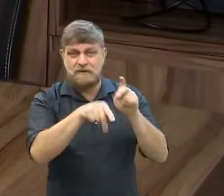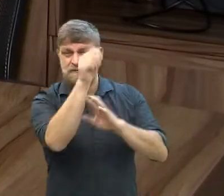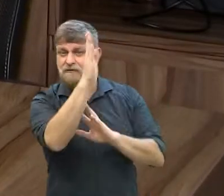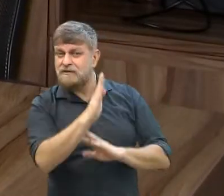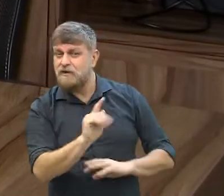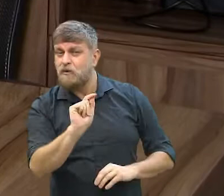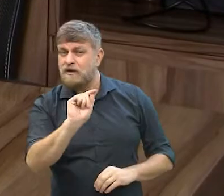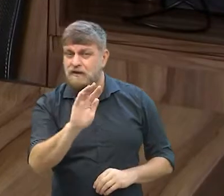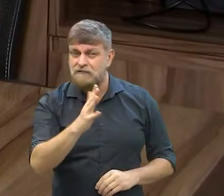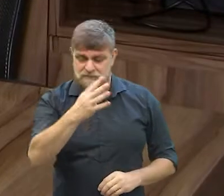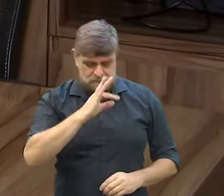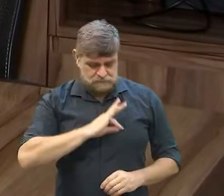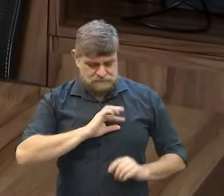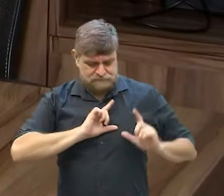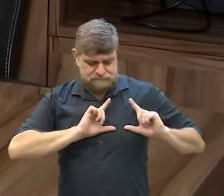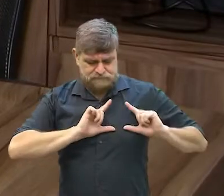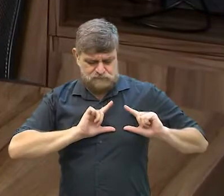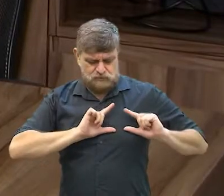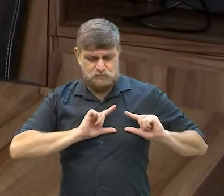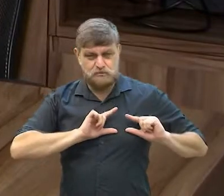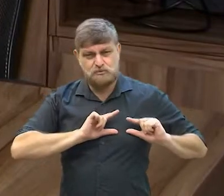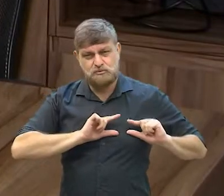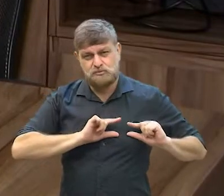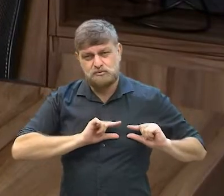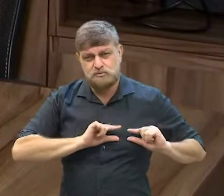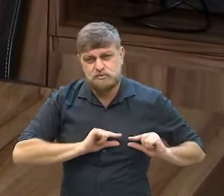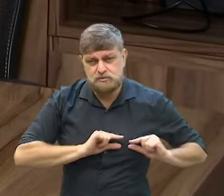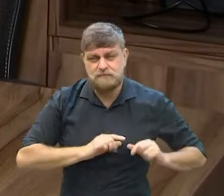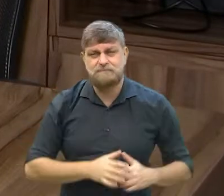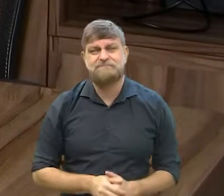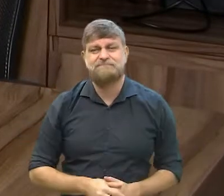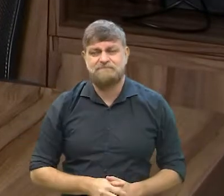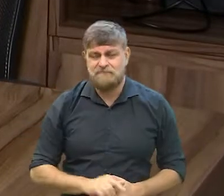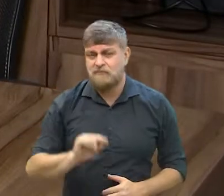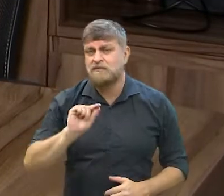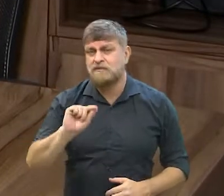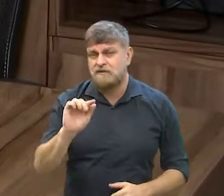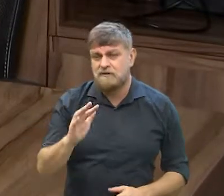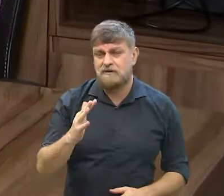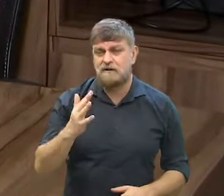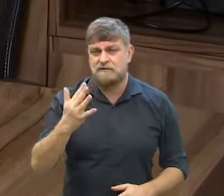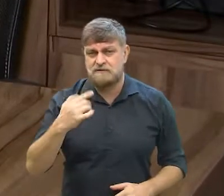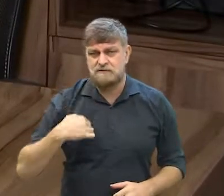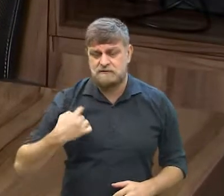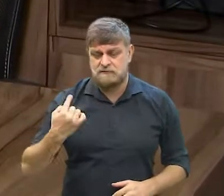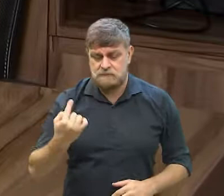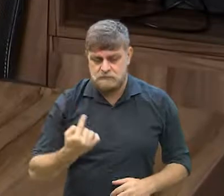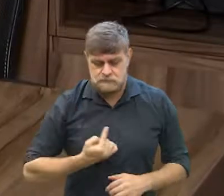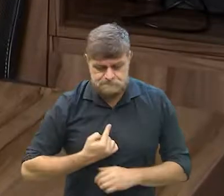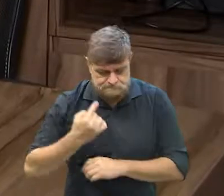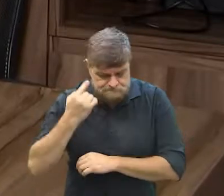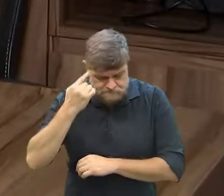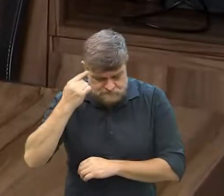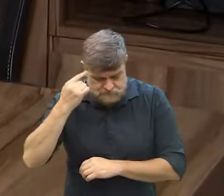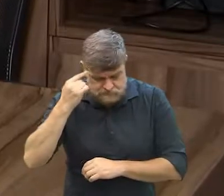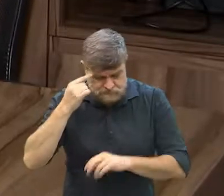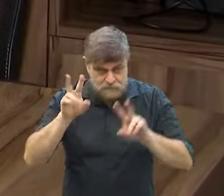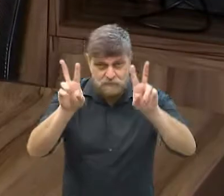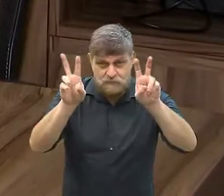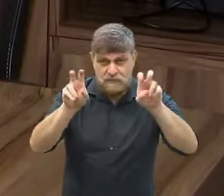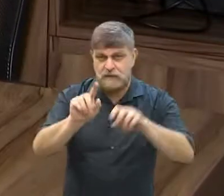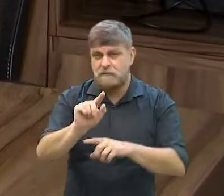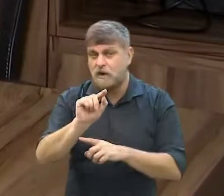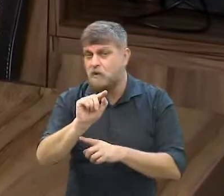perdeu renda e isso faz com que a gente levante aquela bandeira que sempre